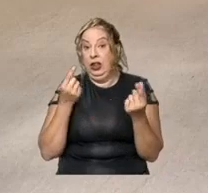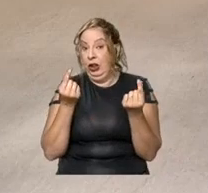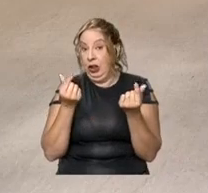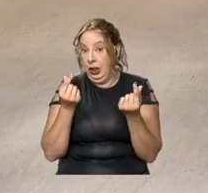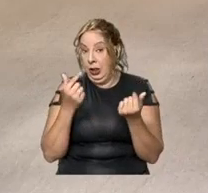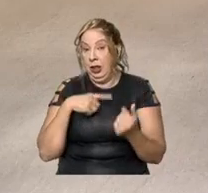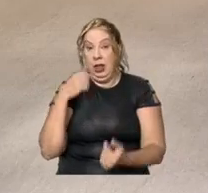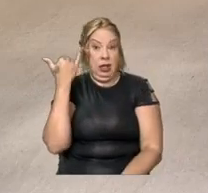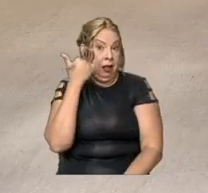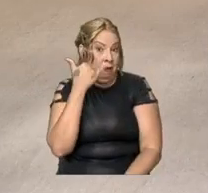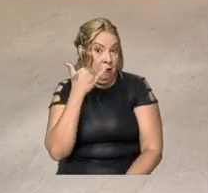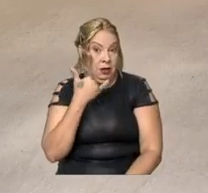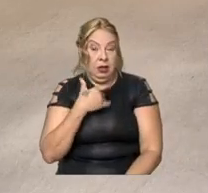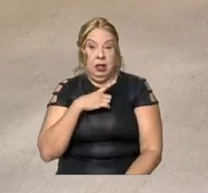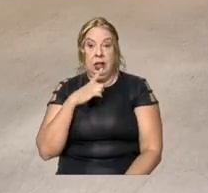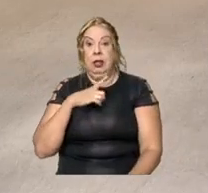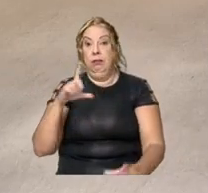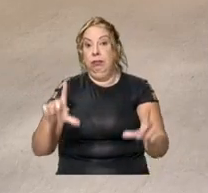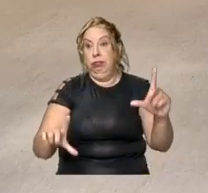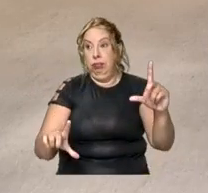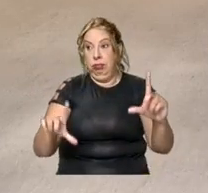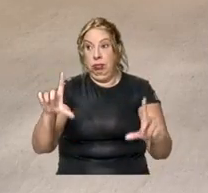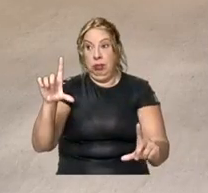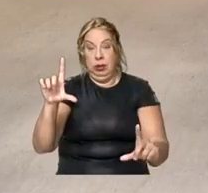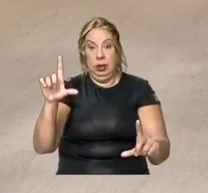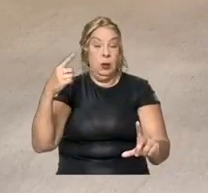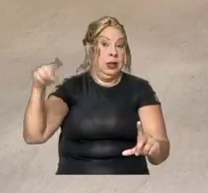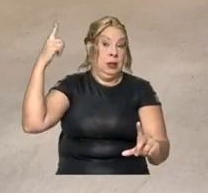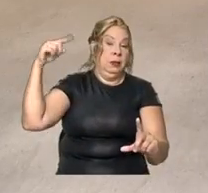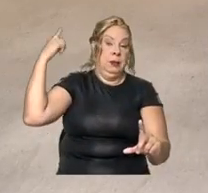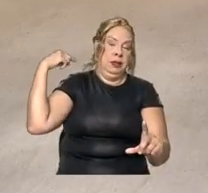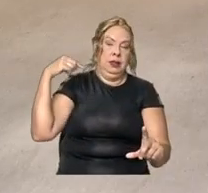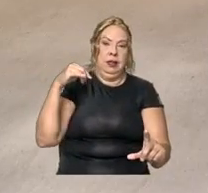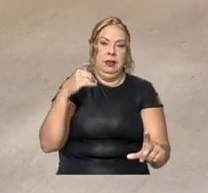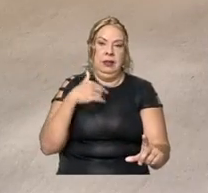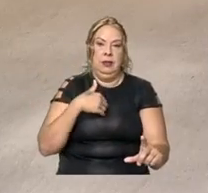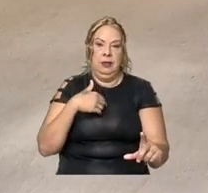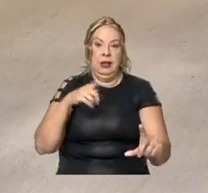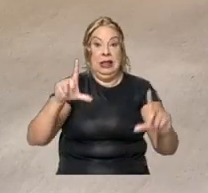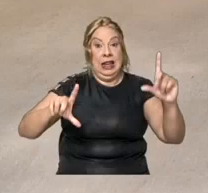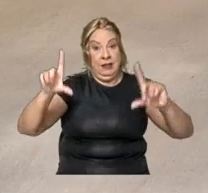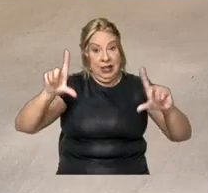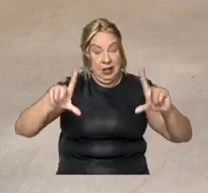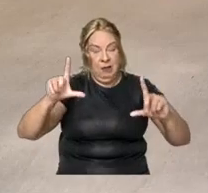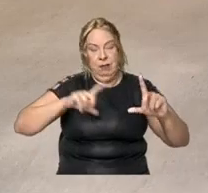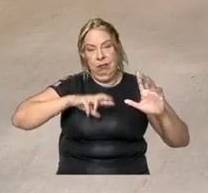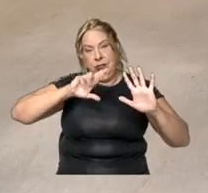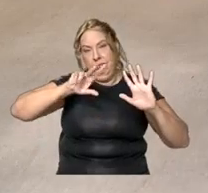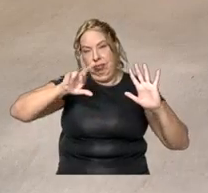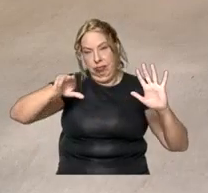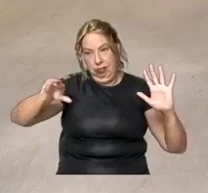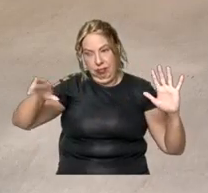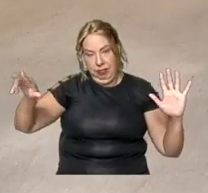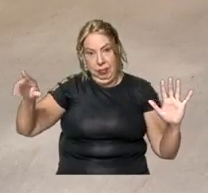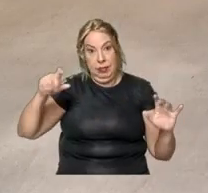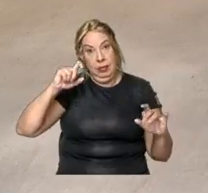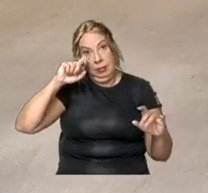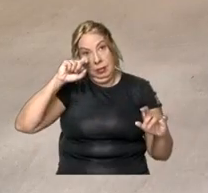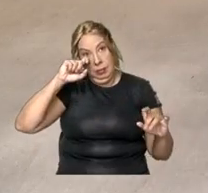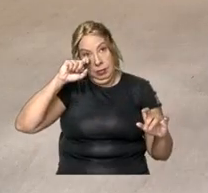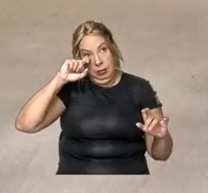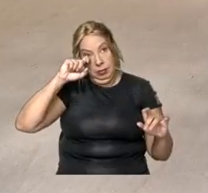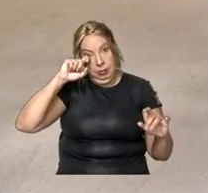iPhone, tem Smart TV. Variedade, melhor, semana passada, né? Não faltou essa variedade na hora de contemplar os